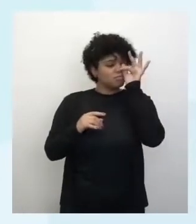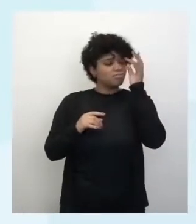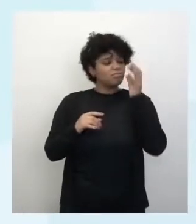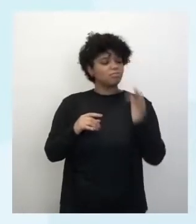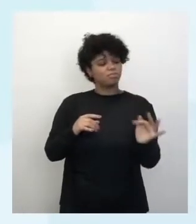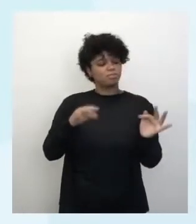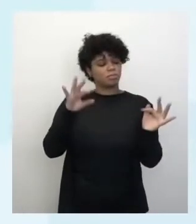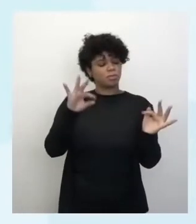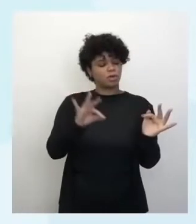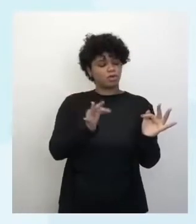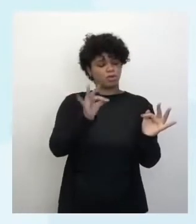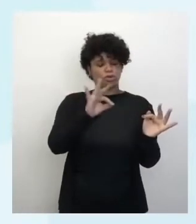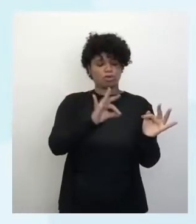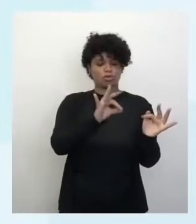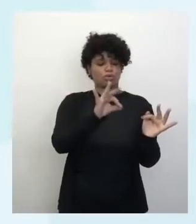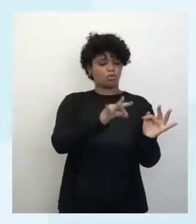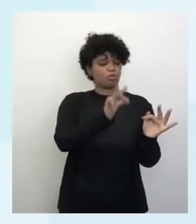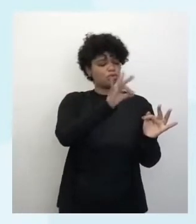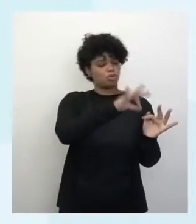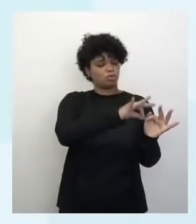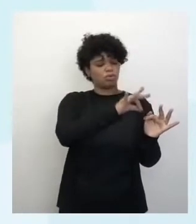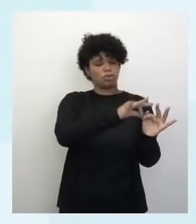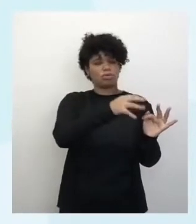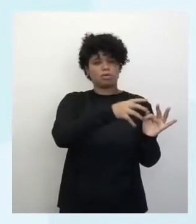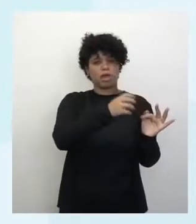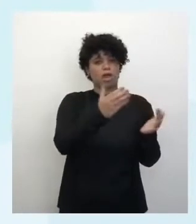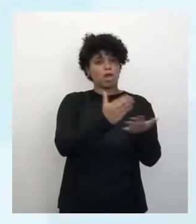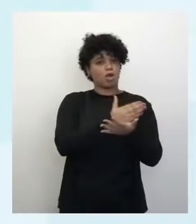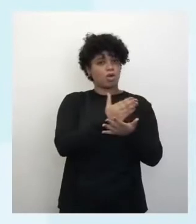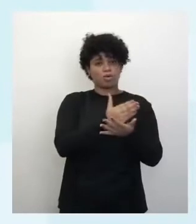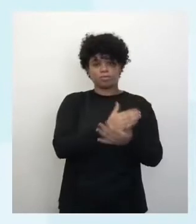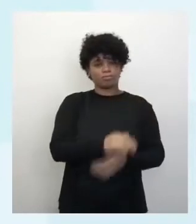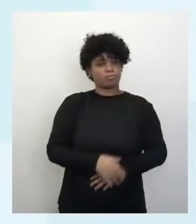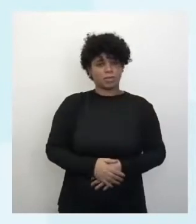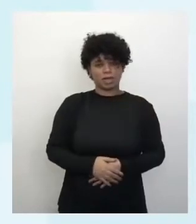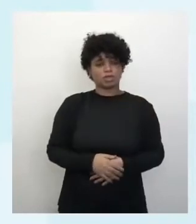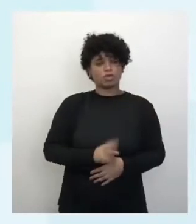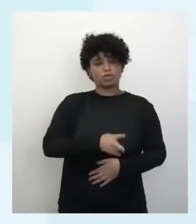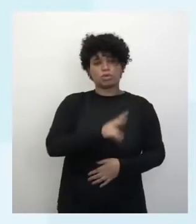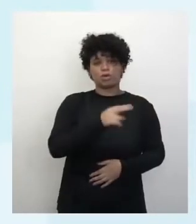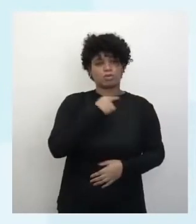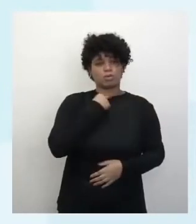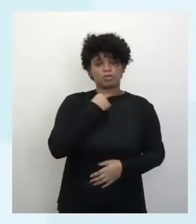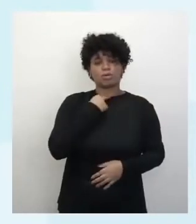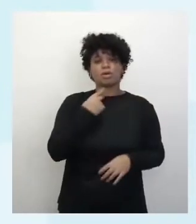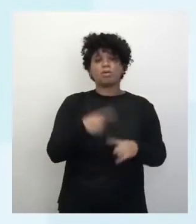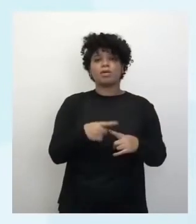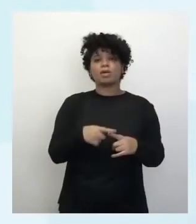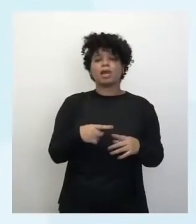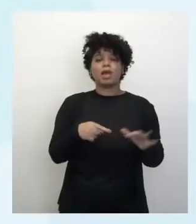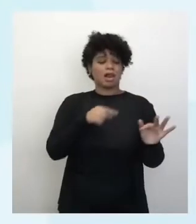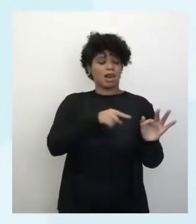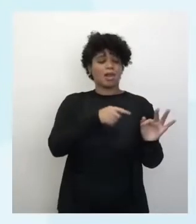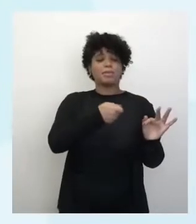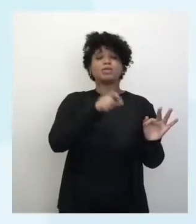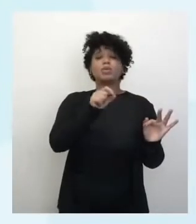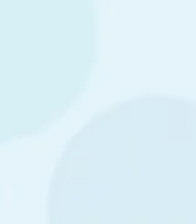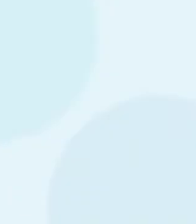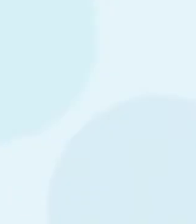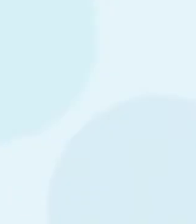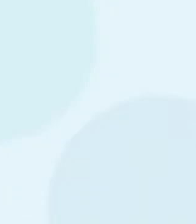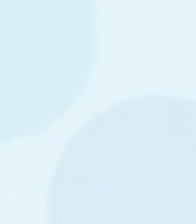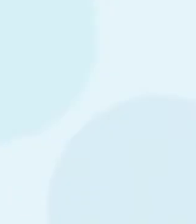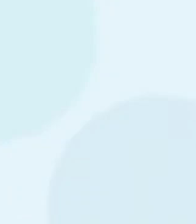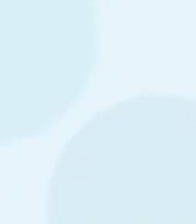sem isso, muitos frutos do cerrado podem desaparecer. Devido ao alargamento da produção de grãos transgênicos.